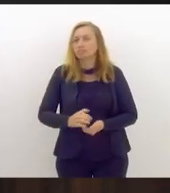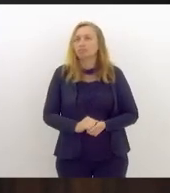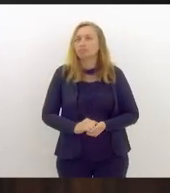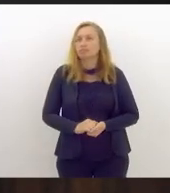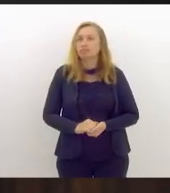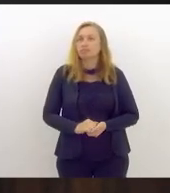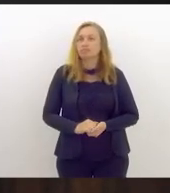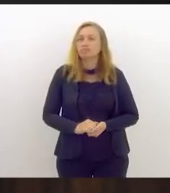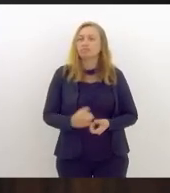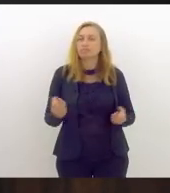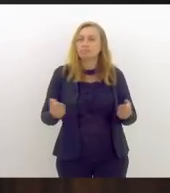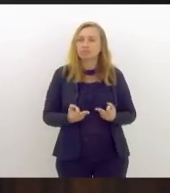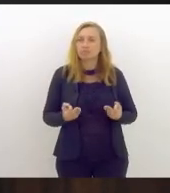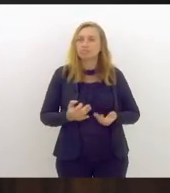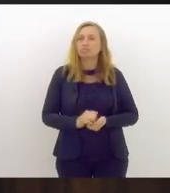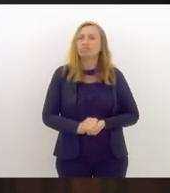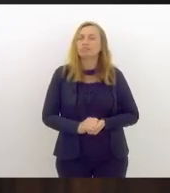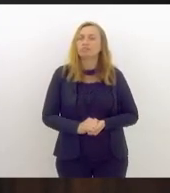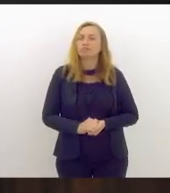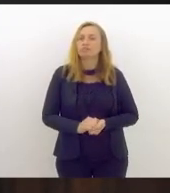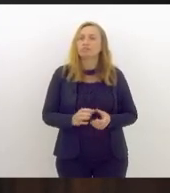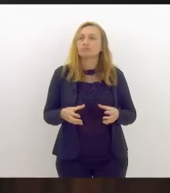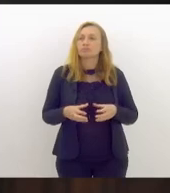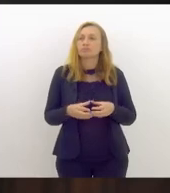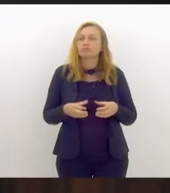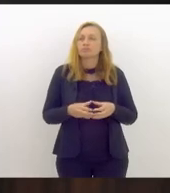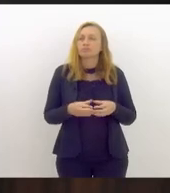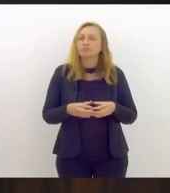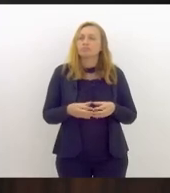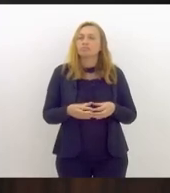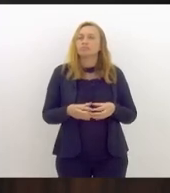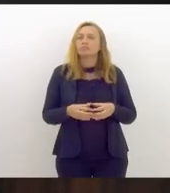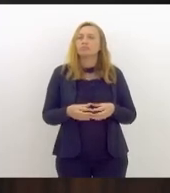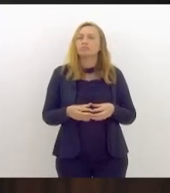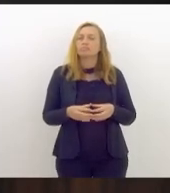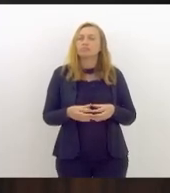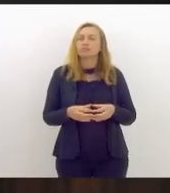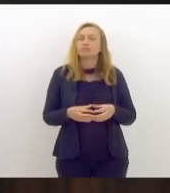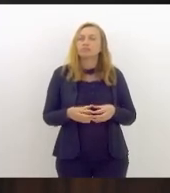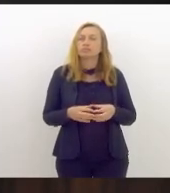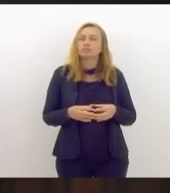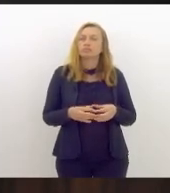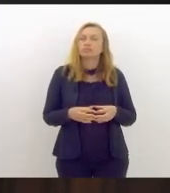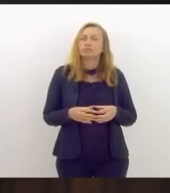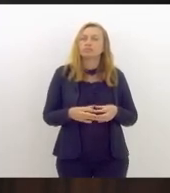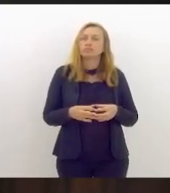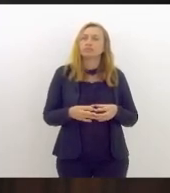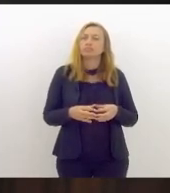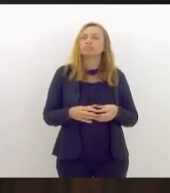de outra forma, ótimo. Pela Comissão de Saneamento Ambiental, o deputado Valdeque Carneiro.